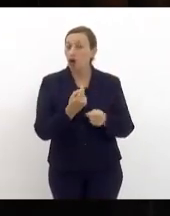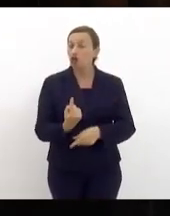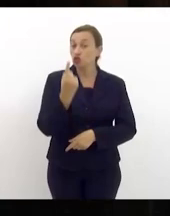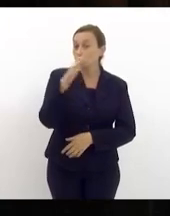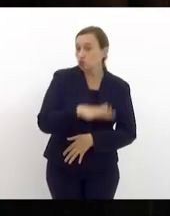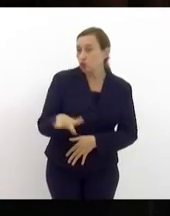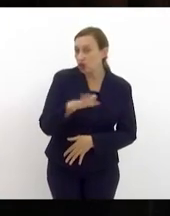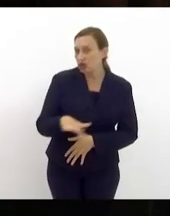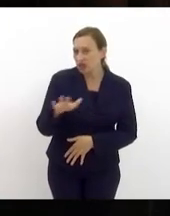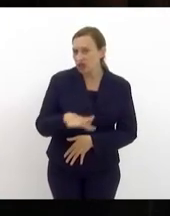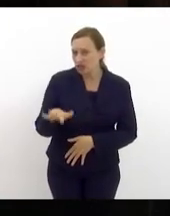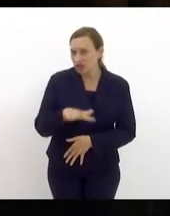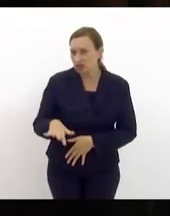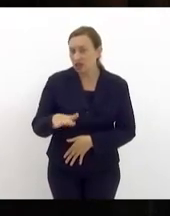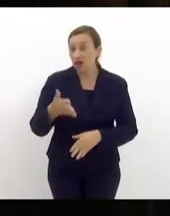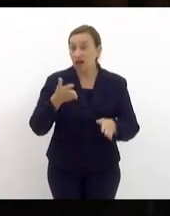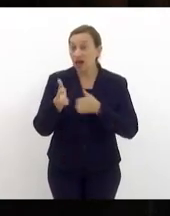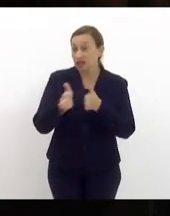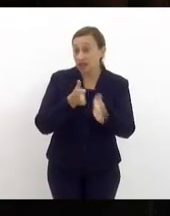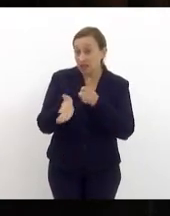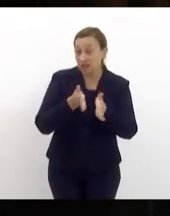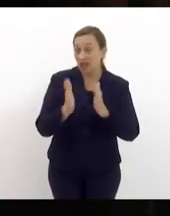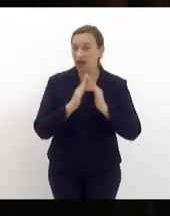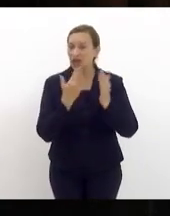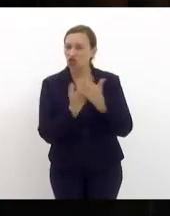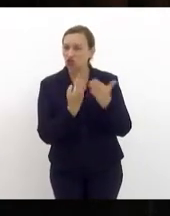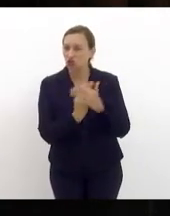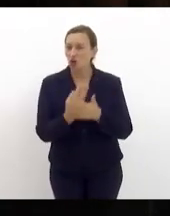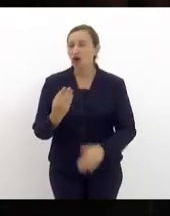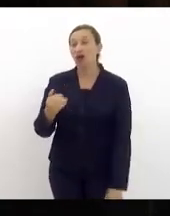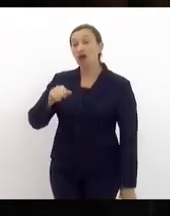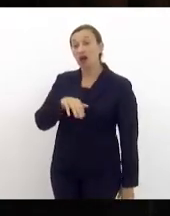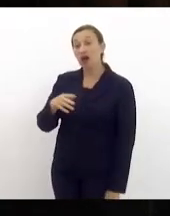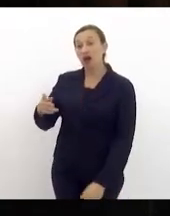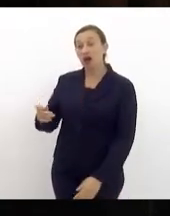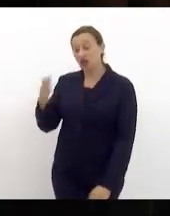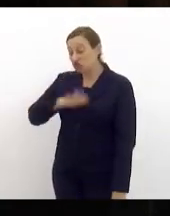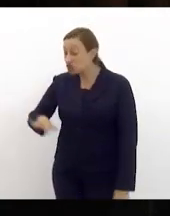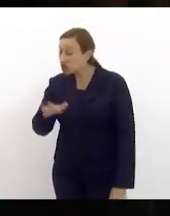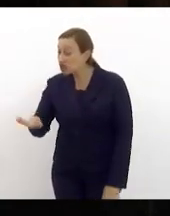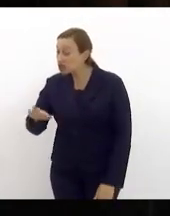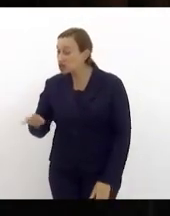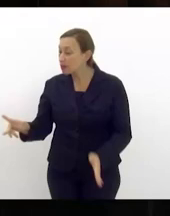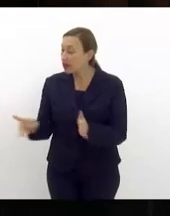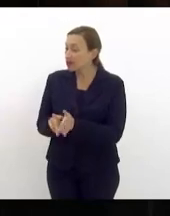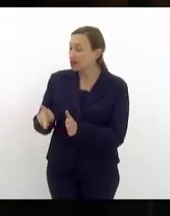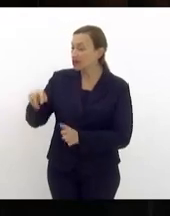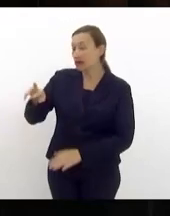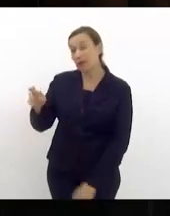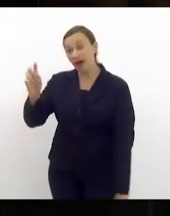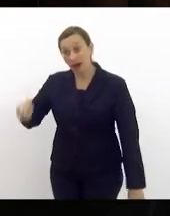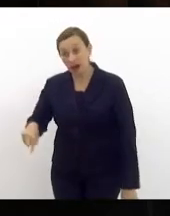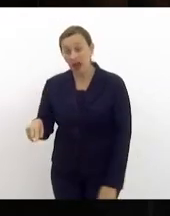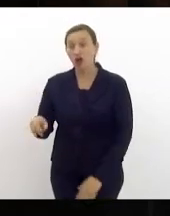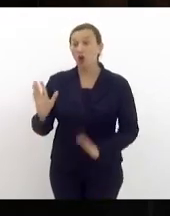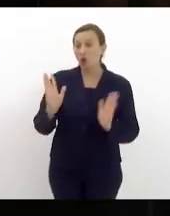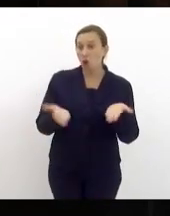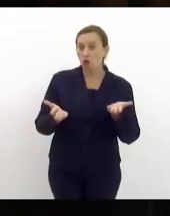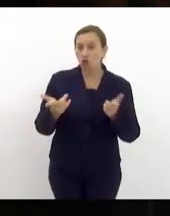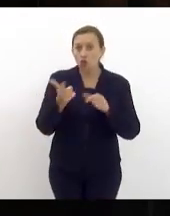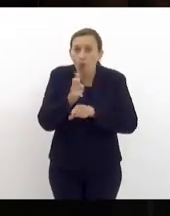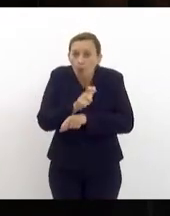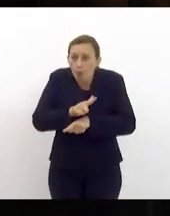criança acessar a escola, as crianças da Maré, os adolescentes da Maré, hoje, têm um gap, ou seja, um